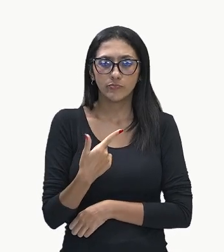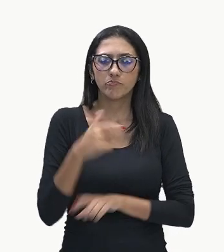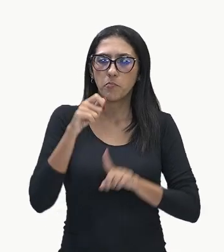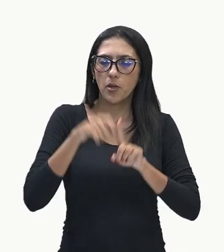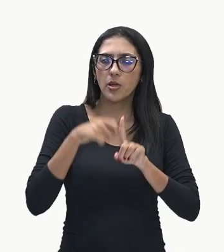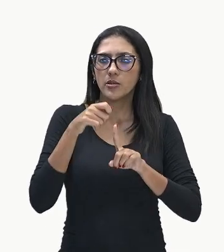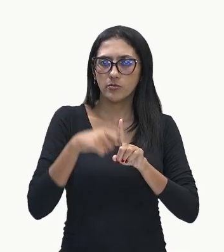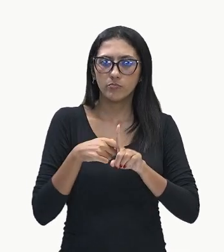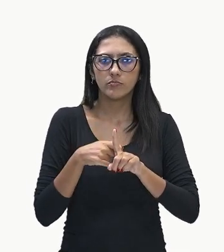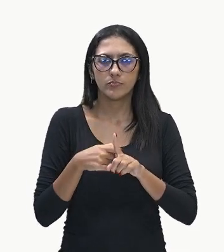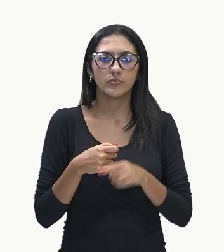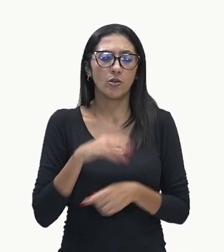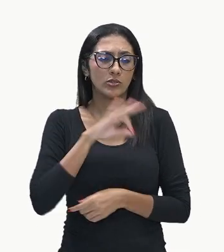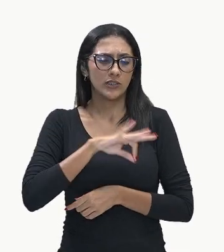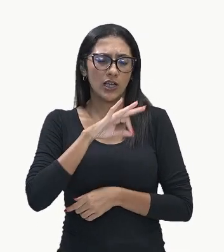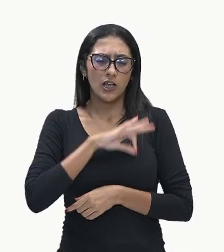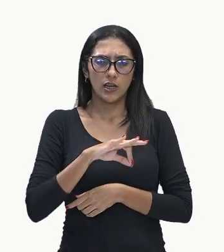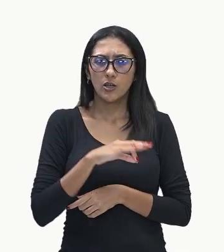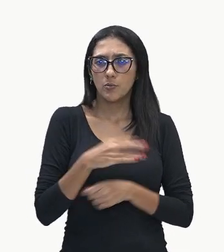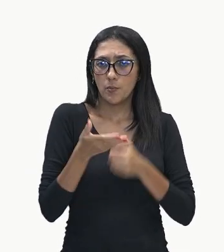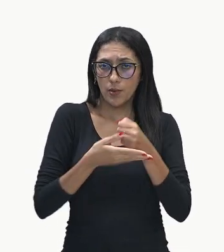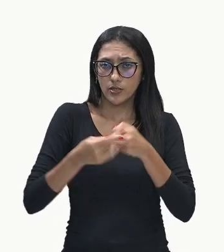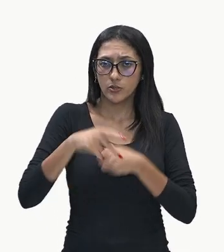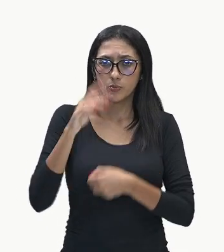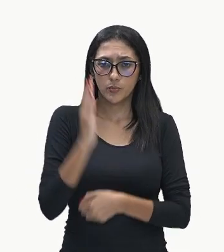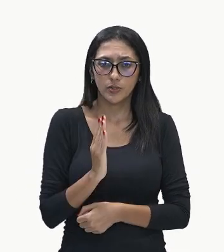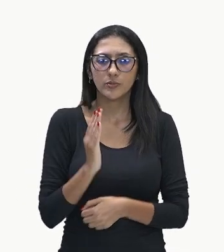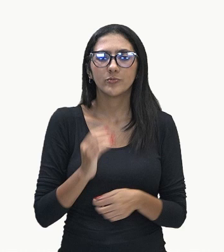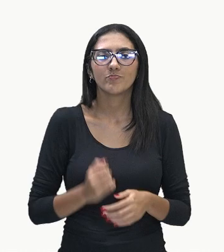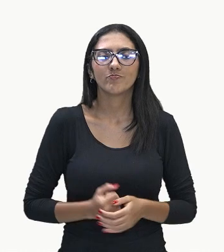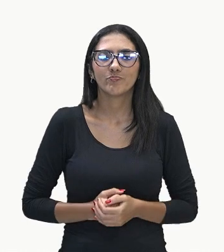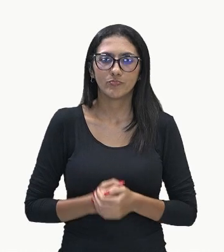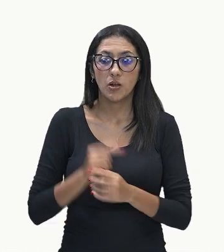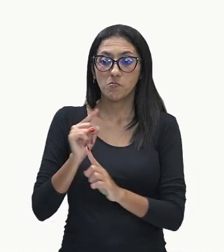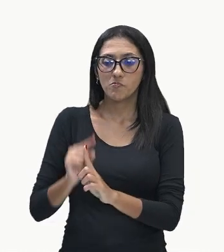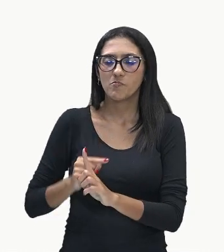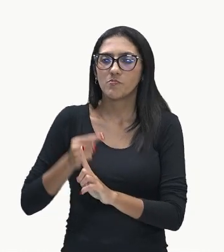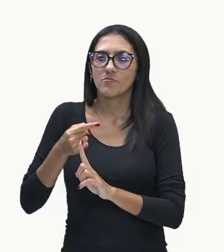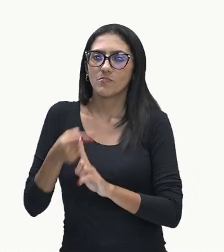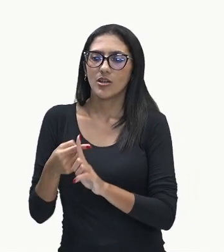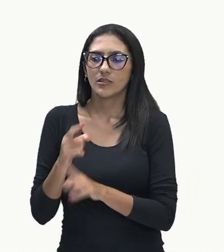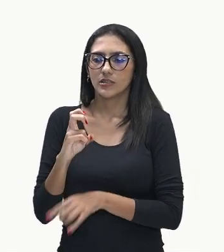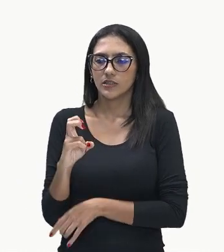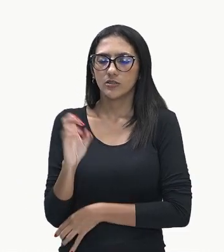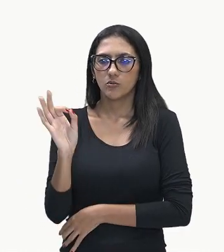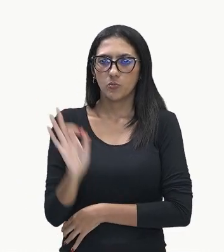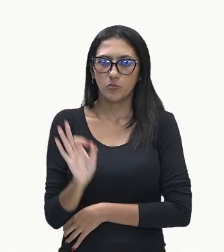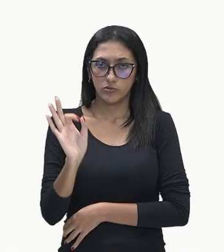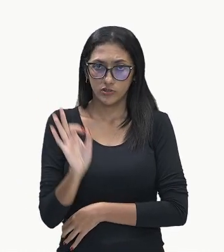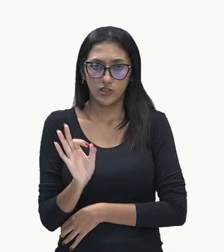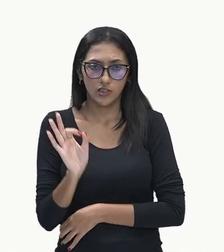salário mínimo no nosso país, e uma comissão de 5% sobre